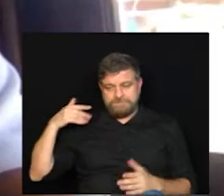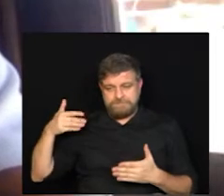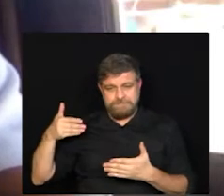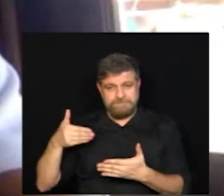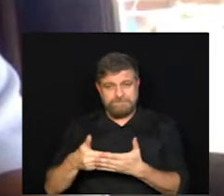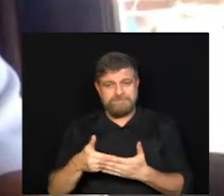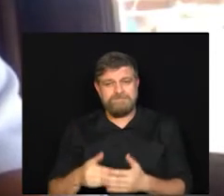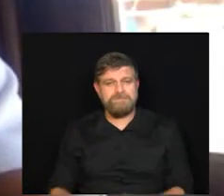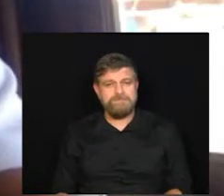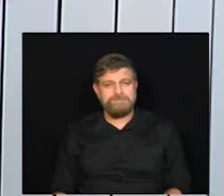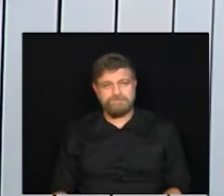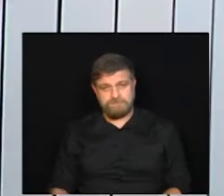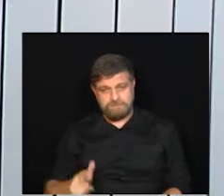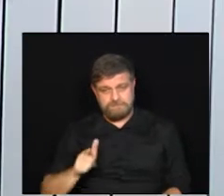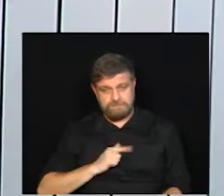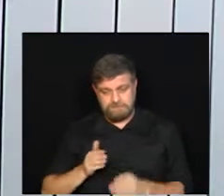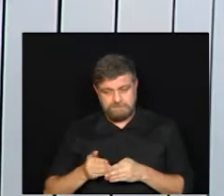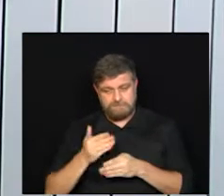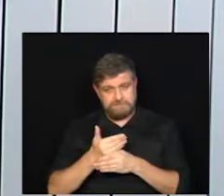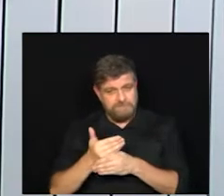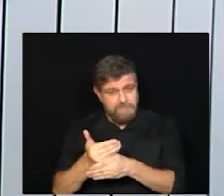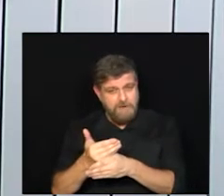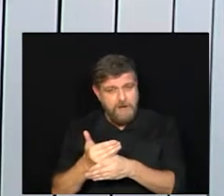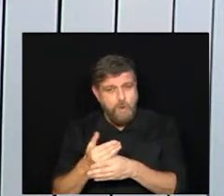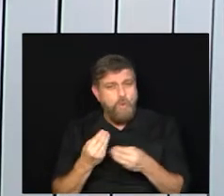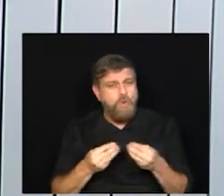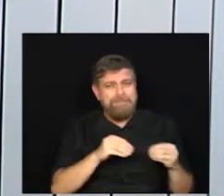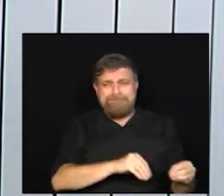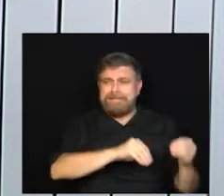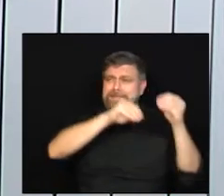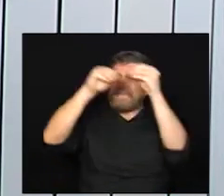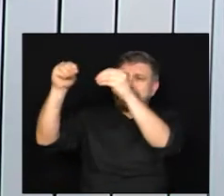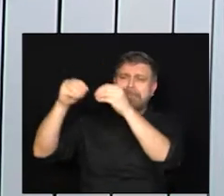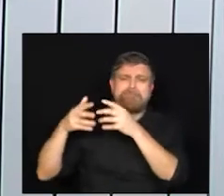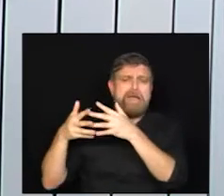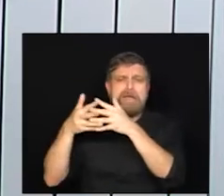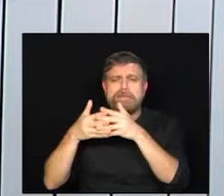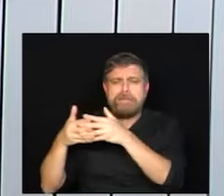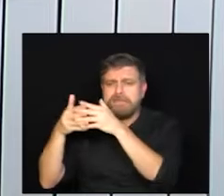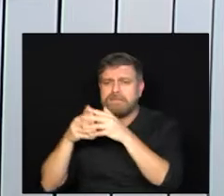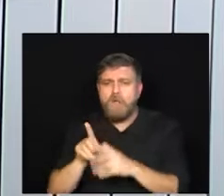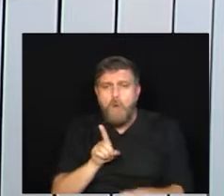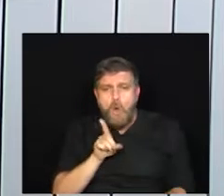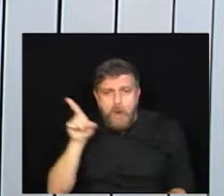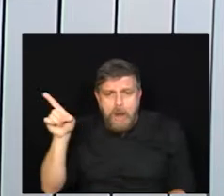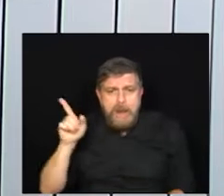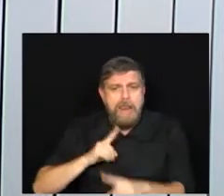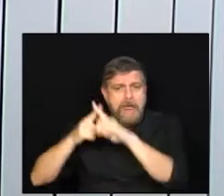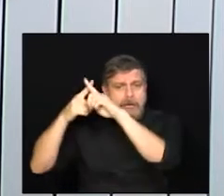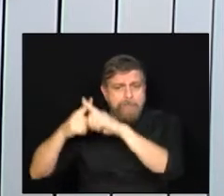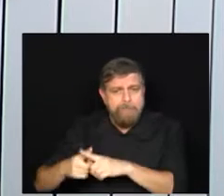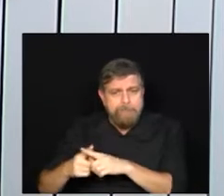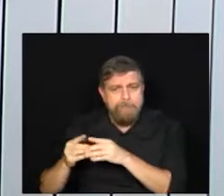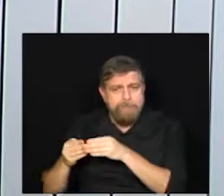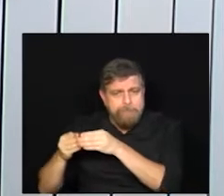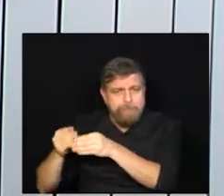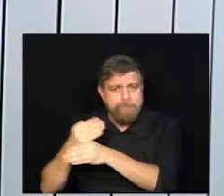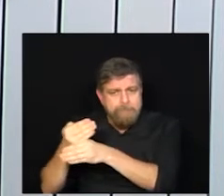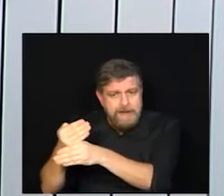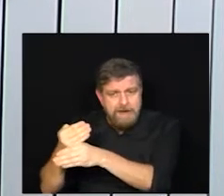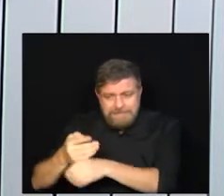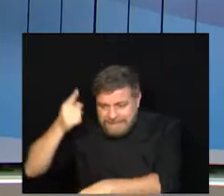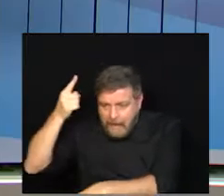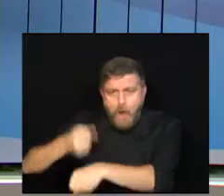aí você tem o seu barco que você tem que levar para Miami ou a competição que fornece e você conhece na